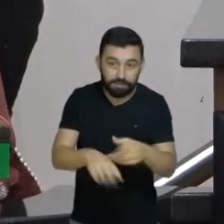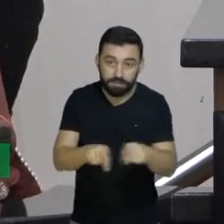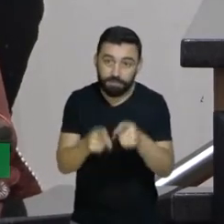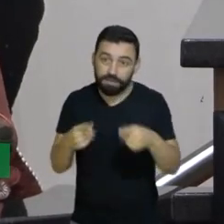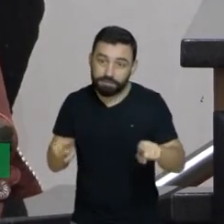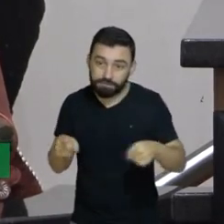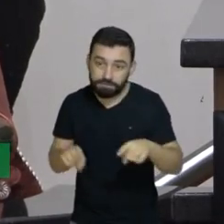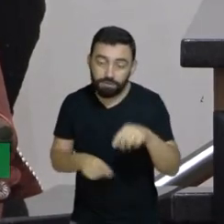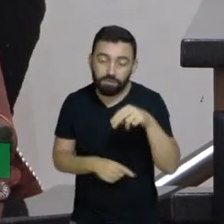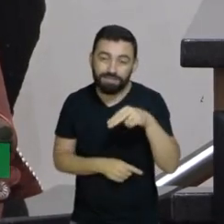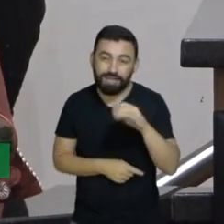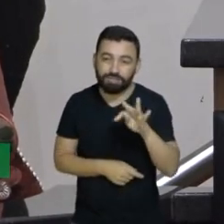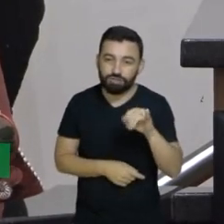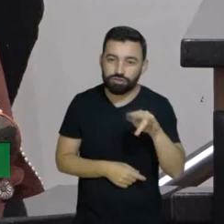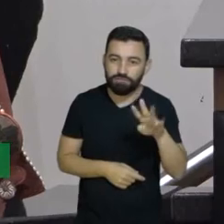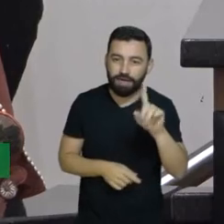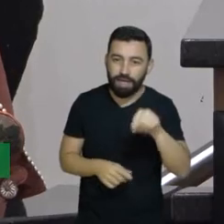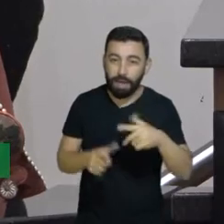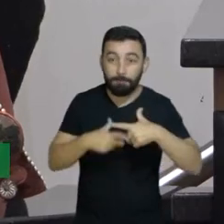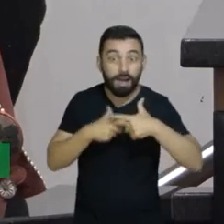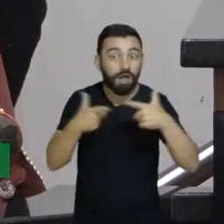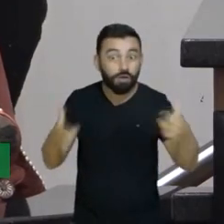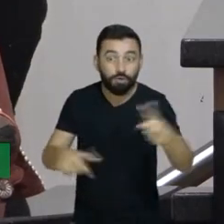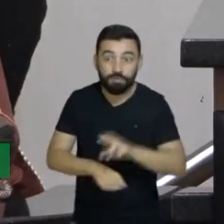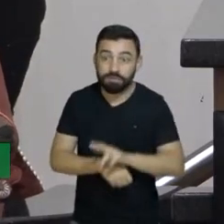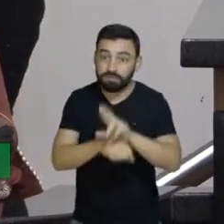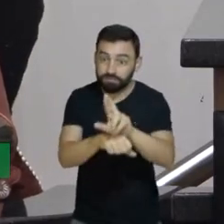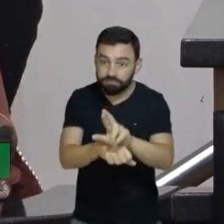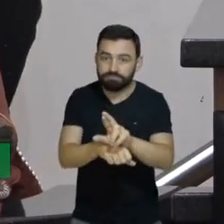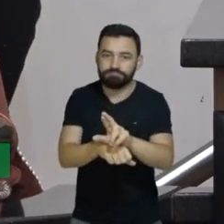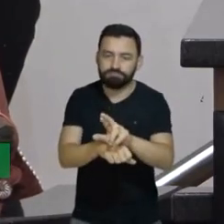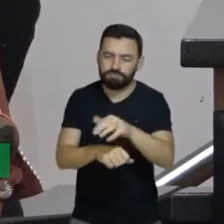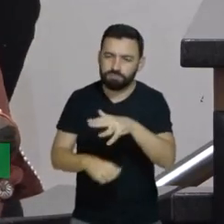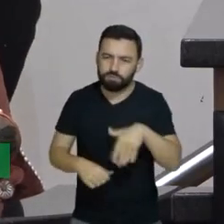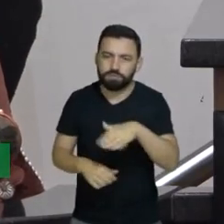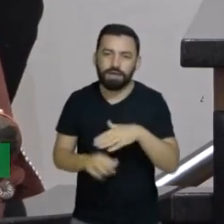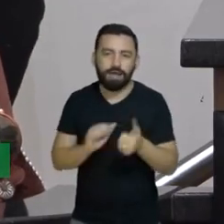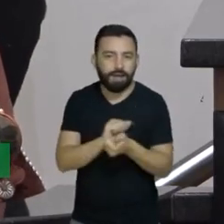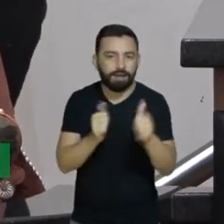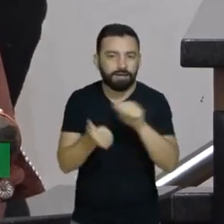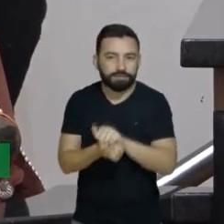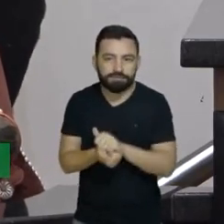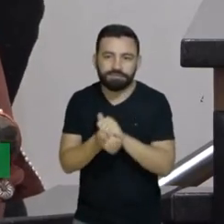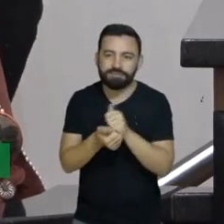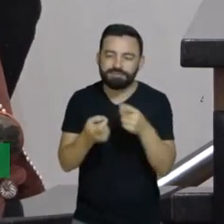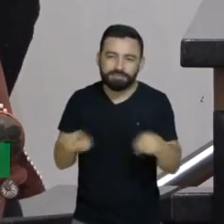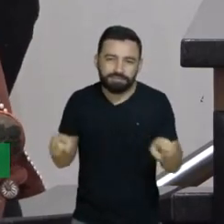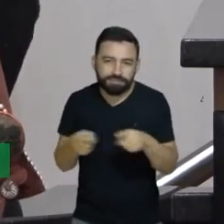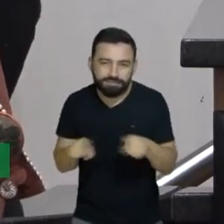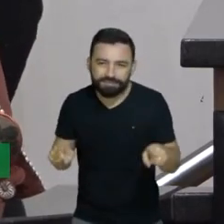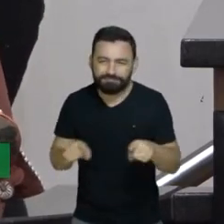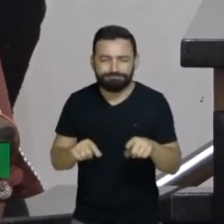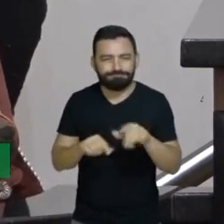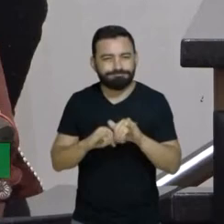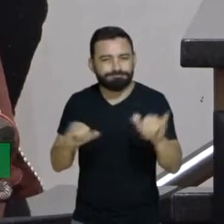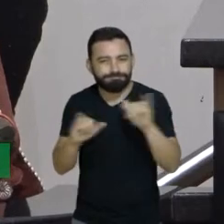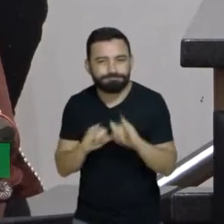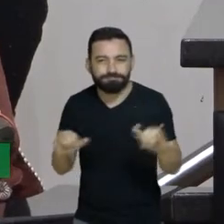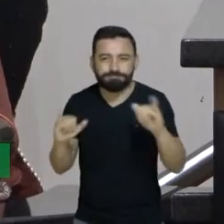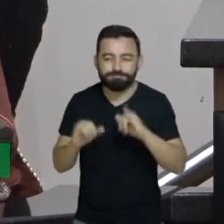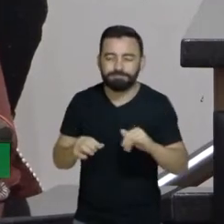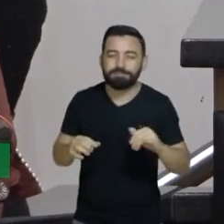nativa são as maiores representações de uma arte que canta, declama e